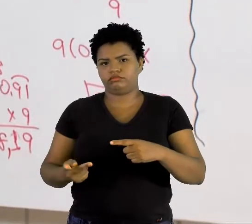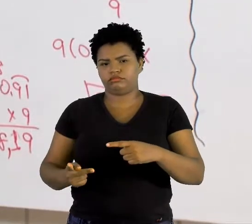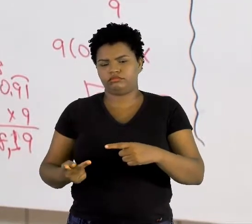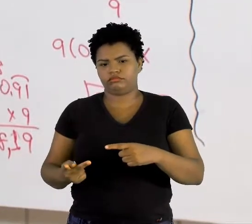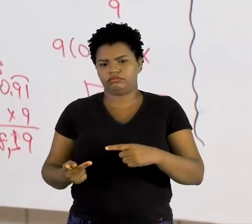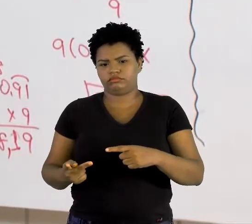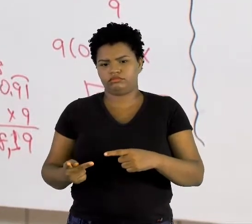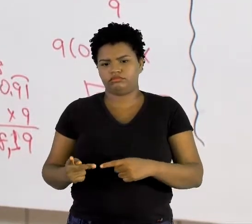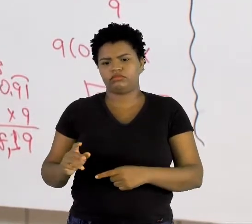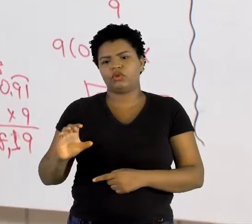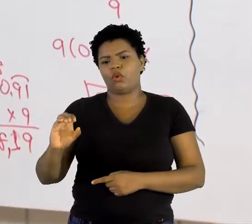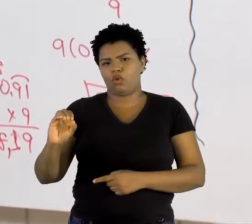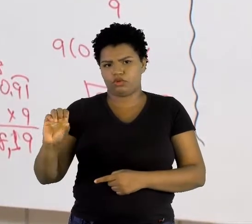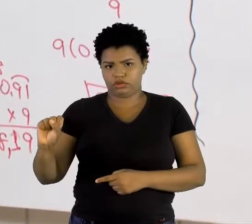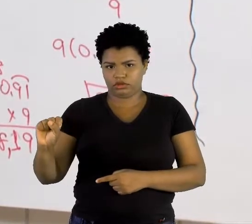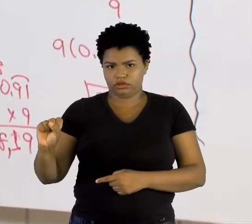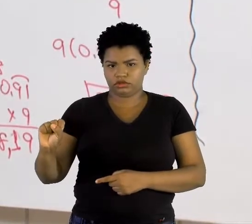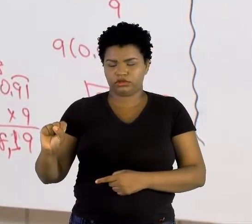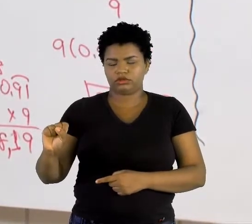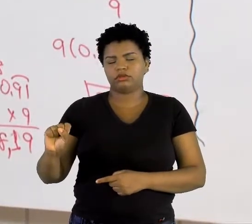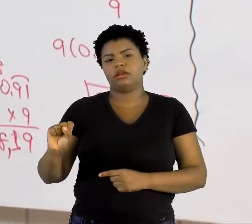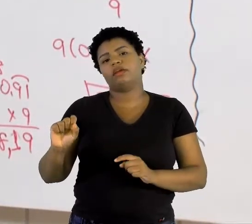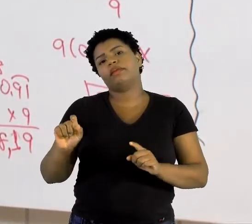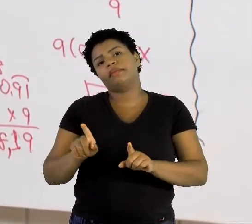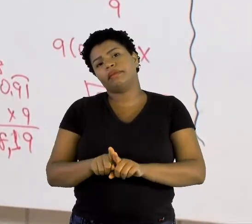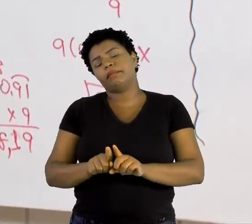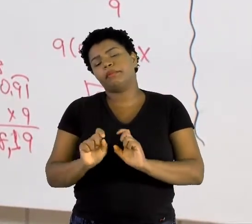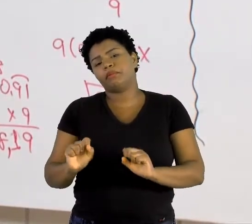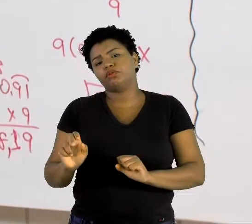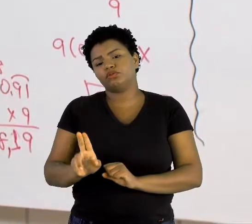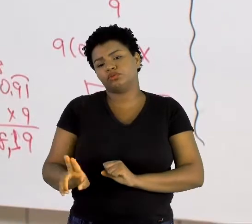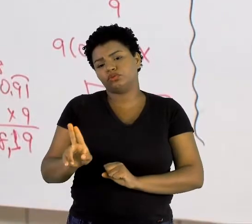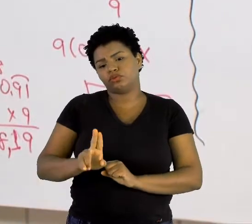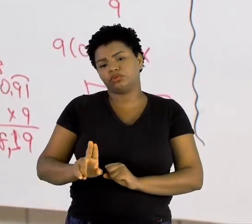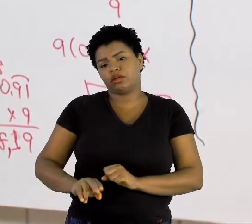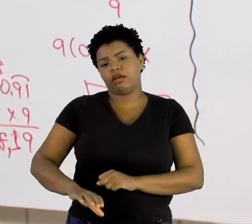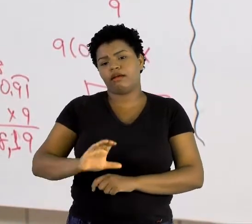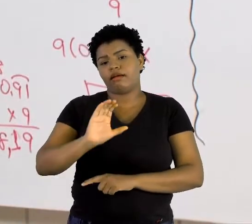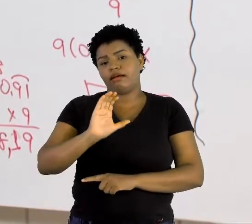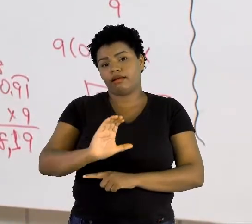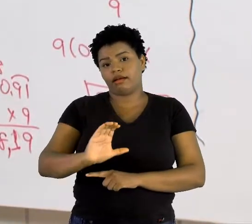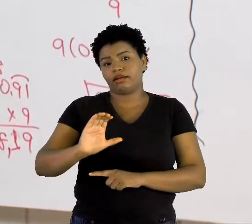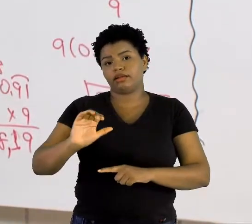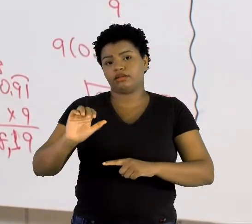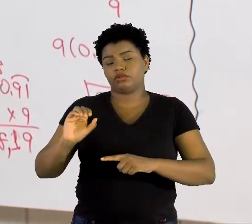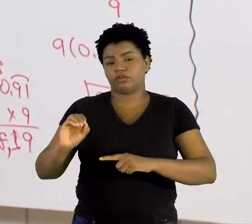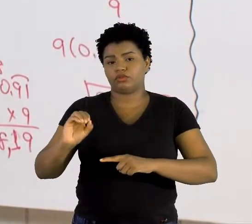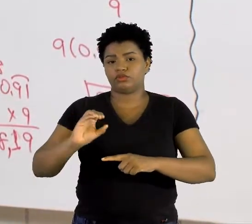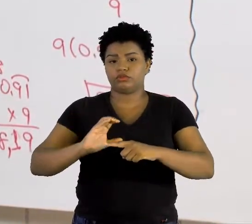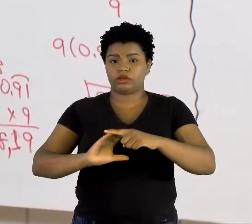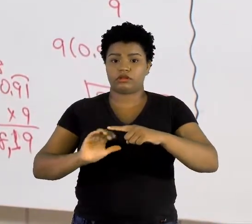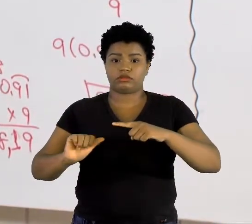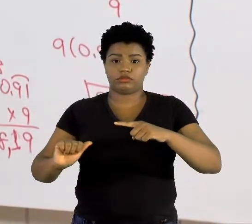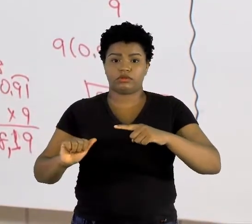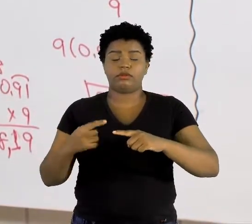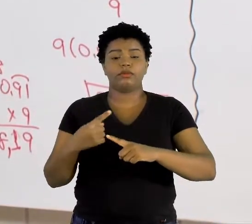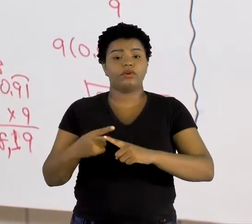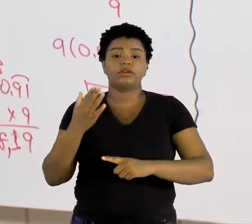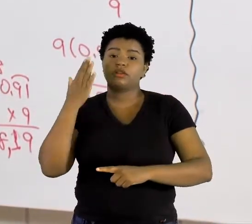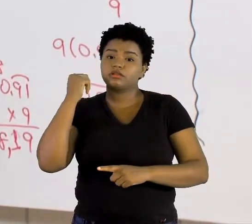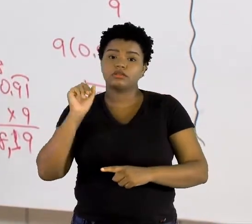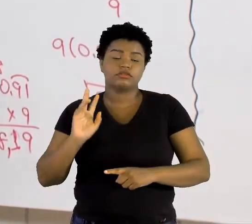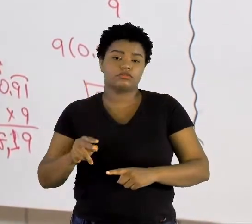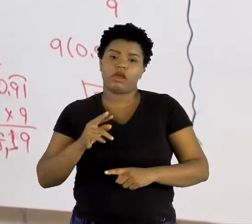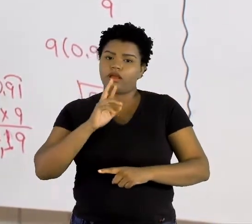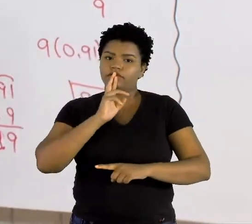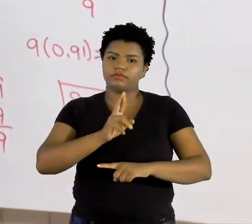seja, o cosseno, mas eu também já posso usar cateto oposto sobre o cateto adjacente, porque eu já sei o cateto oposto. Então,